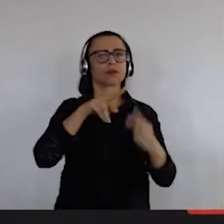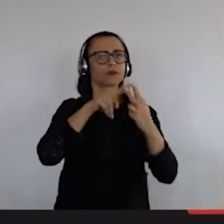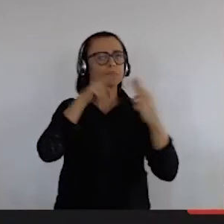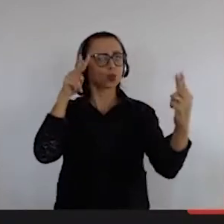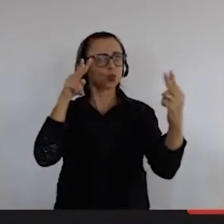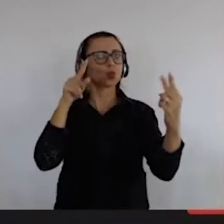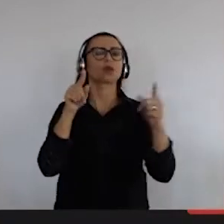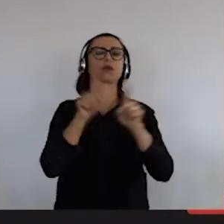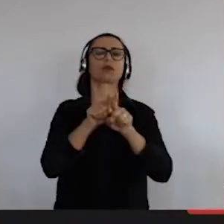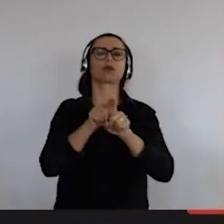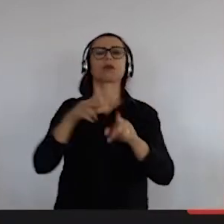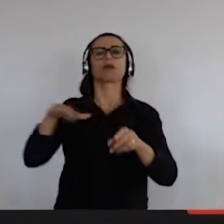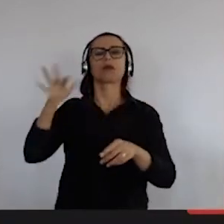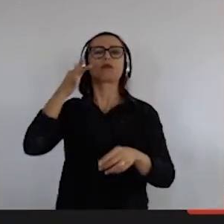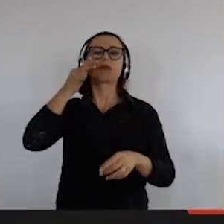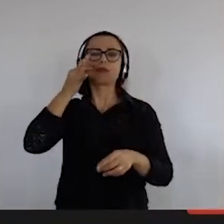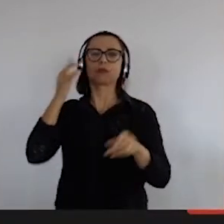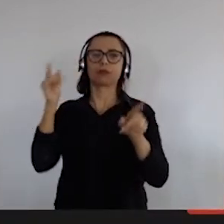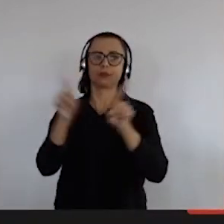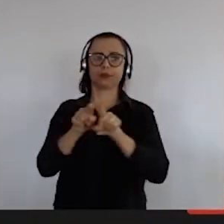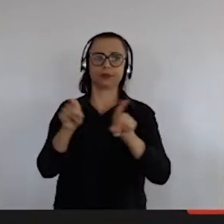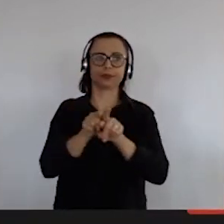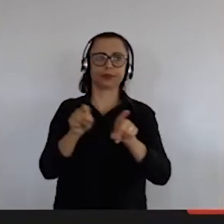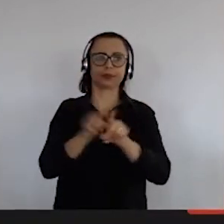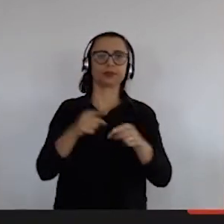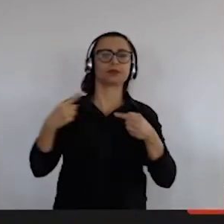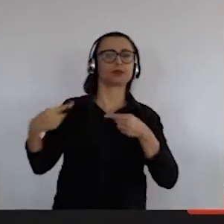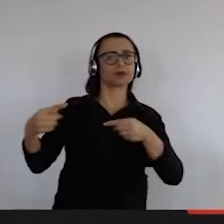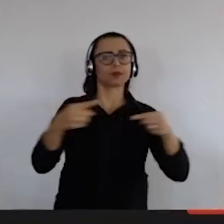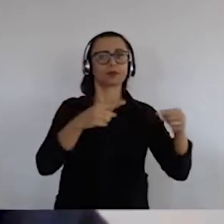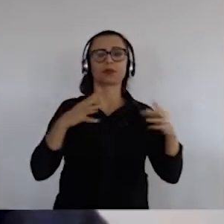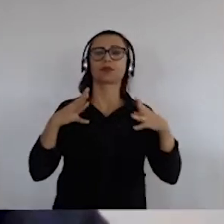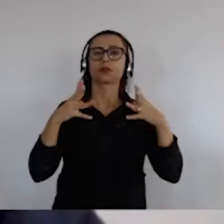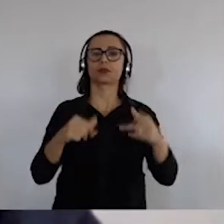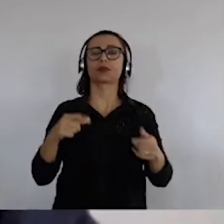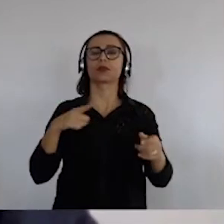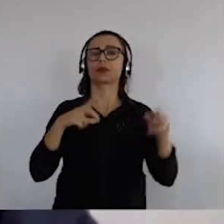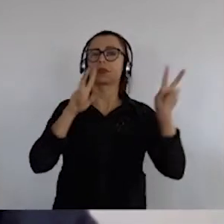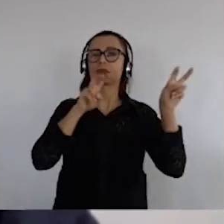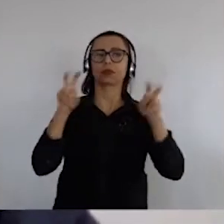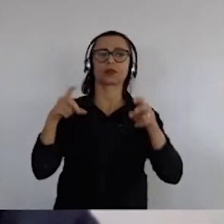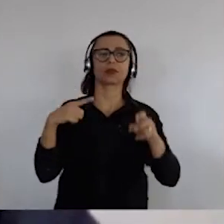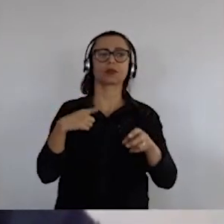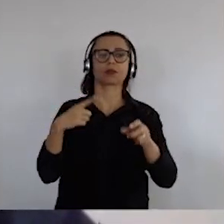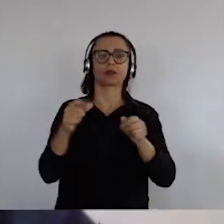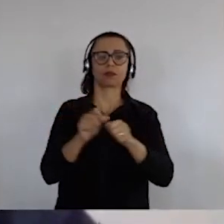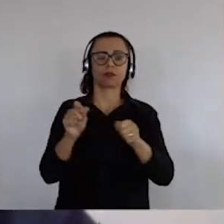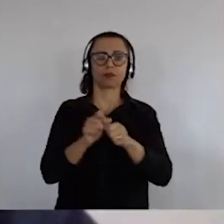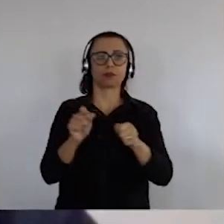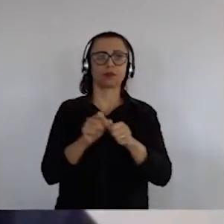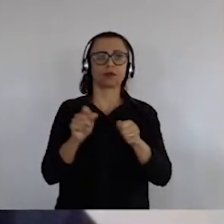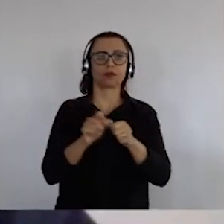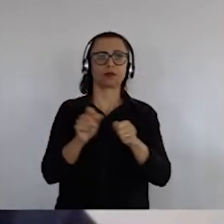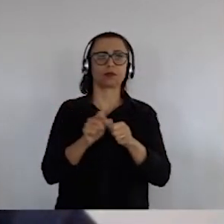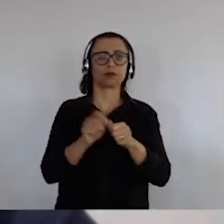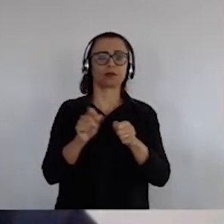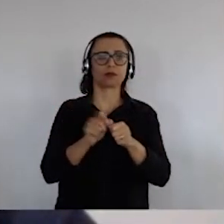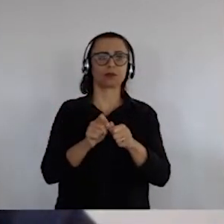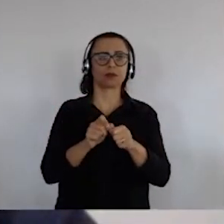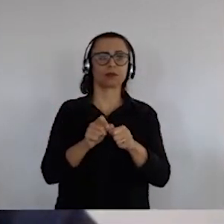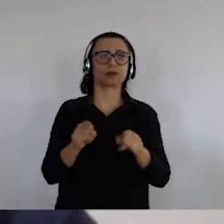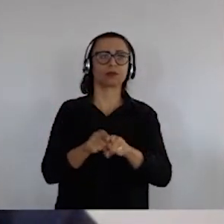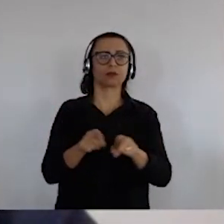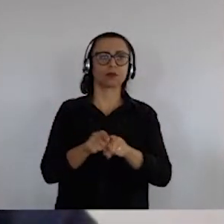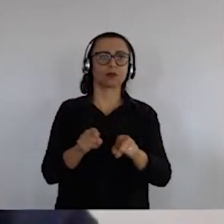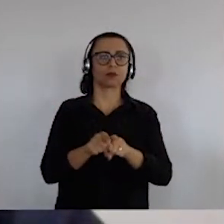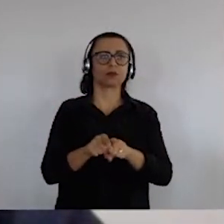como são no plano presencial. E para discutir todos esses temas, nós temos aqui três grandes figuras. Nosso sempre presidente da Ordem dos